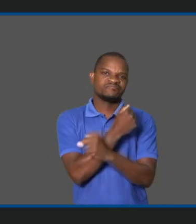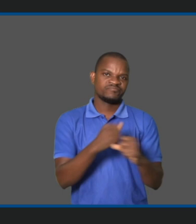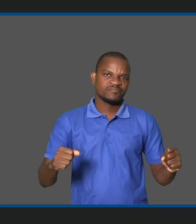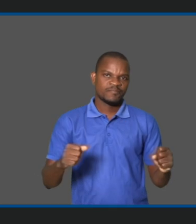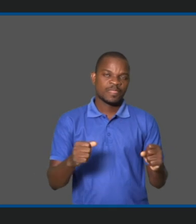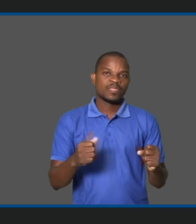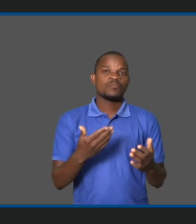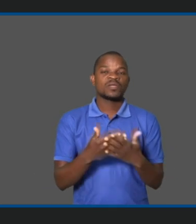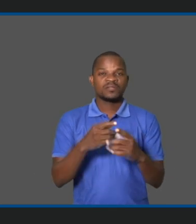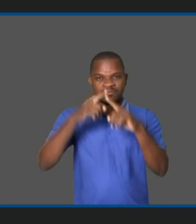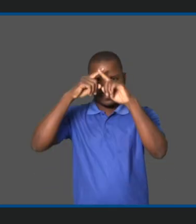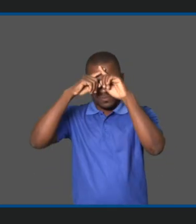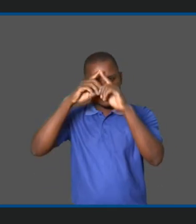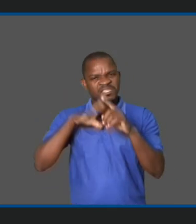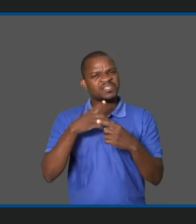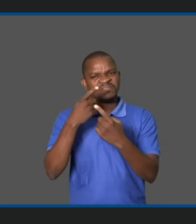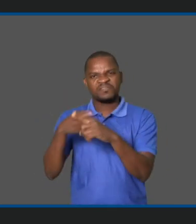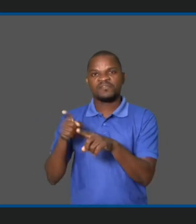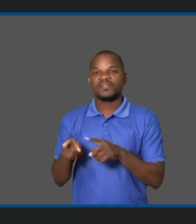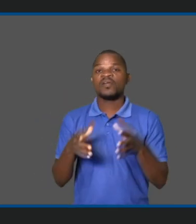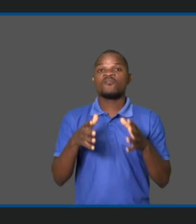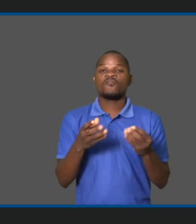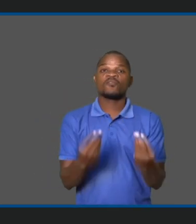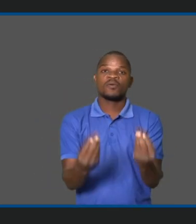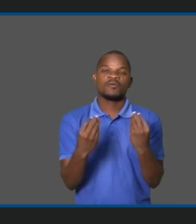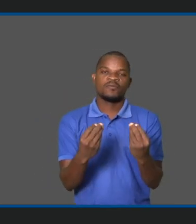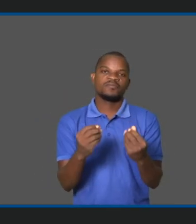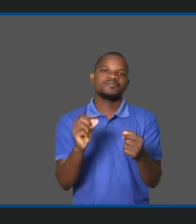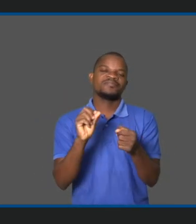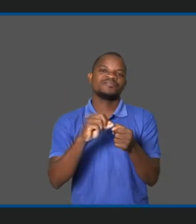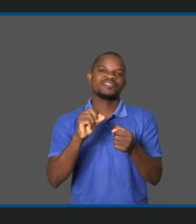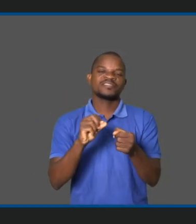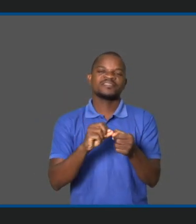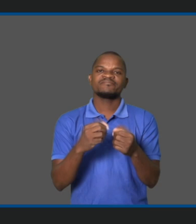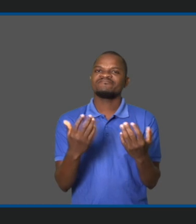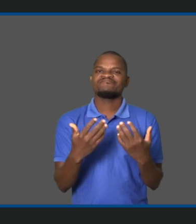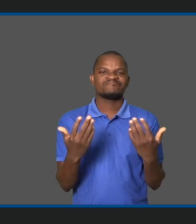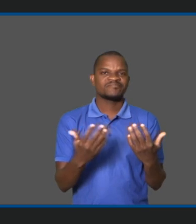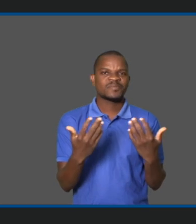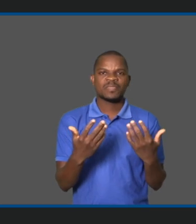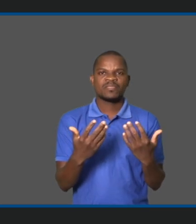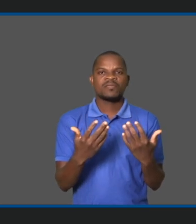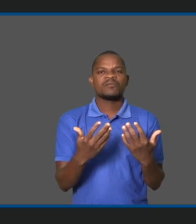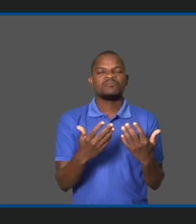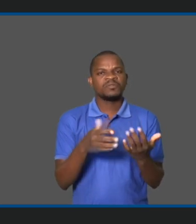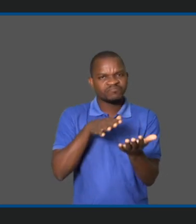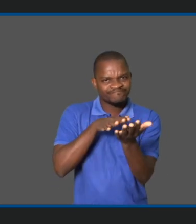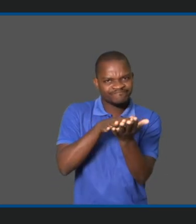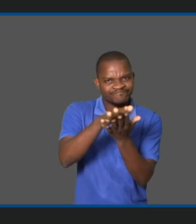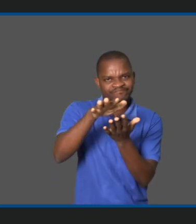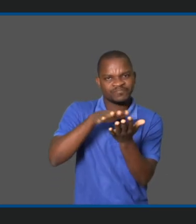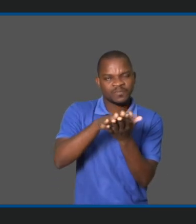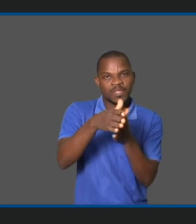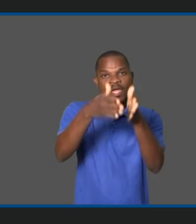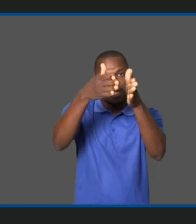para convencer aquele cidadão a cumprir com a